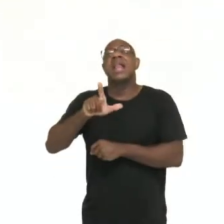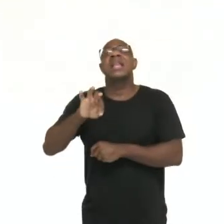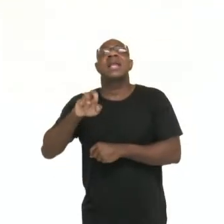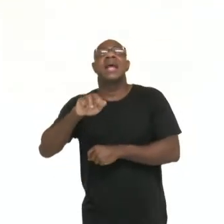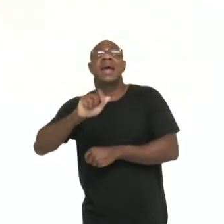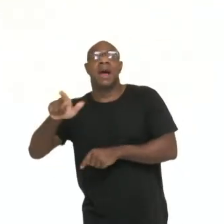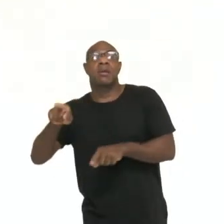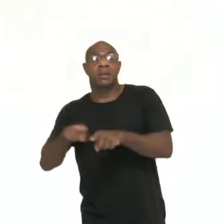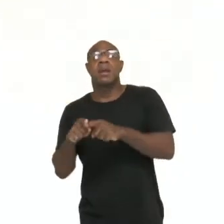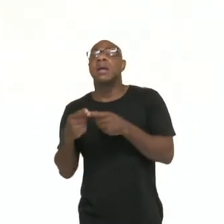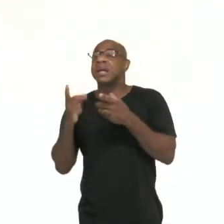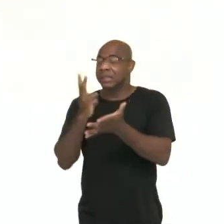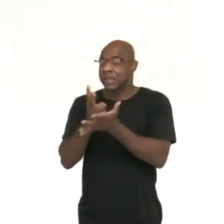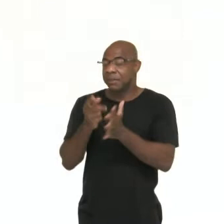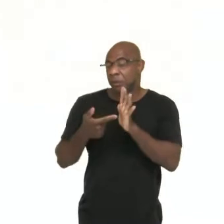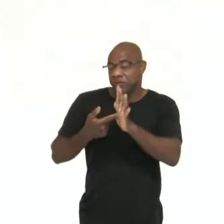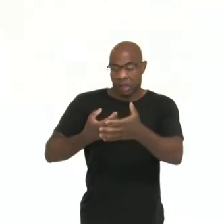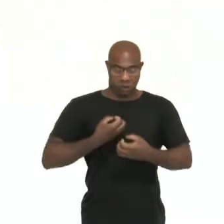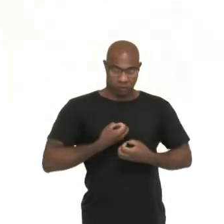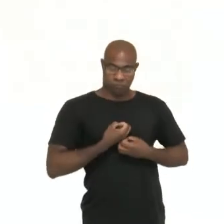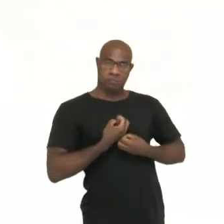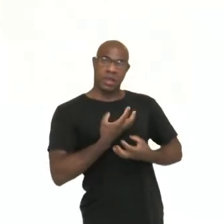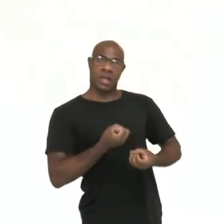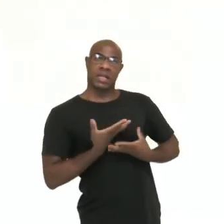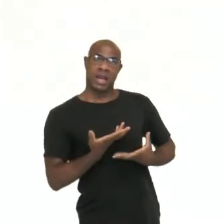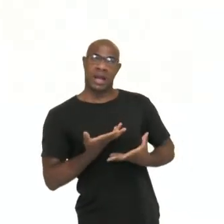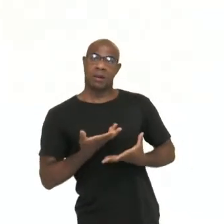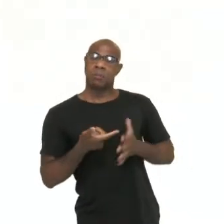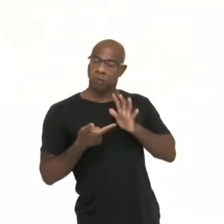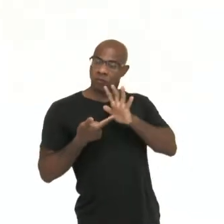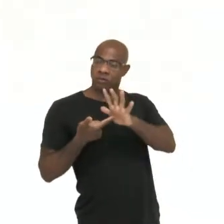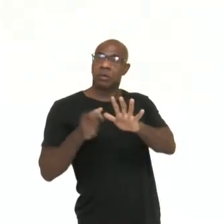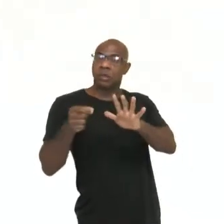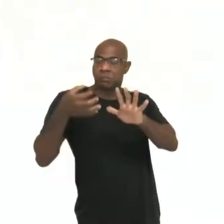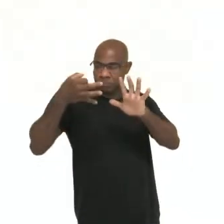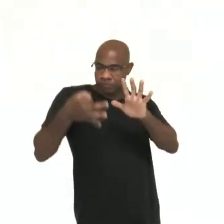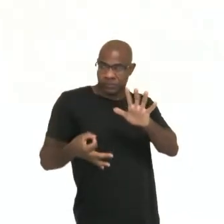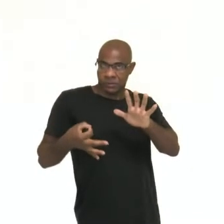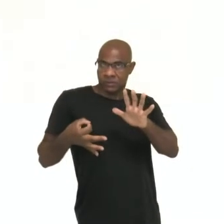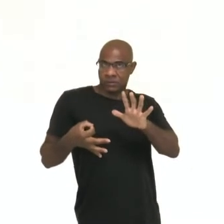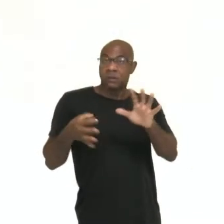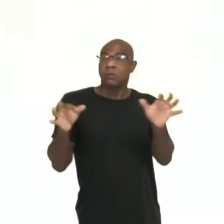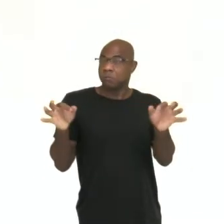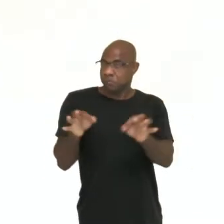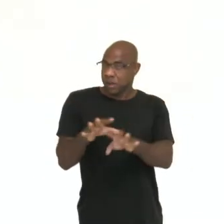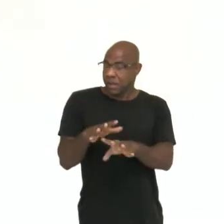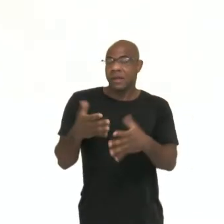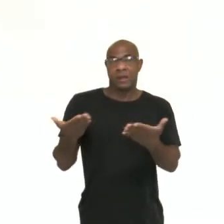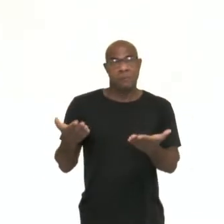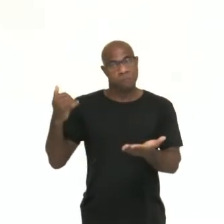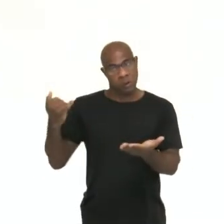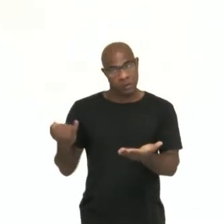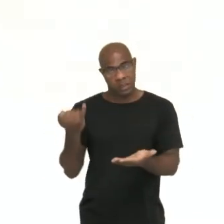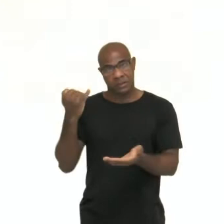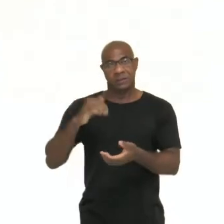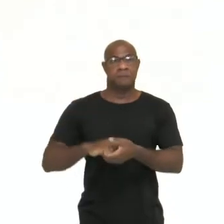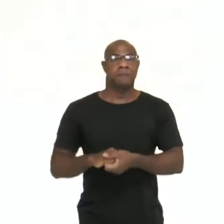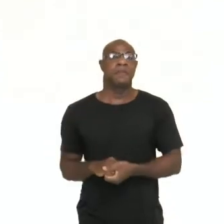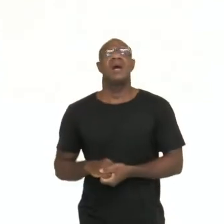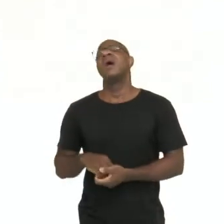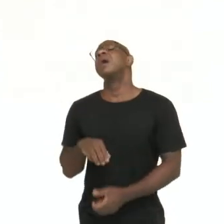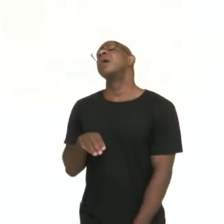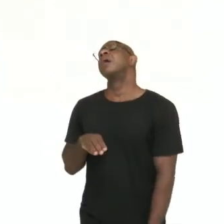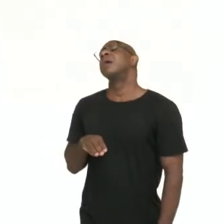mas buscando se expressar de forma intuitiva e completa. A